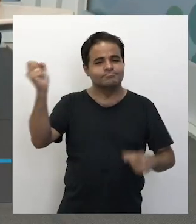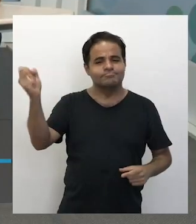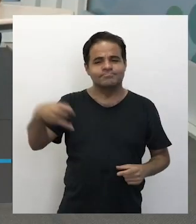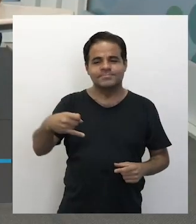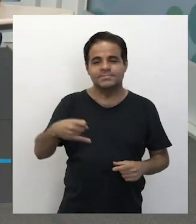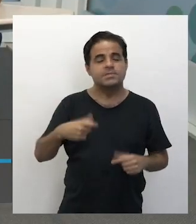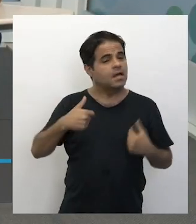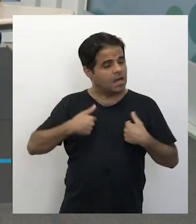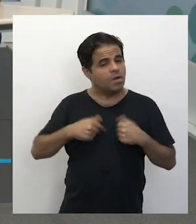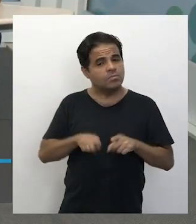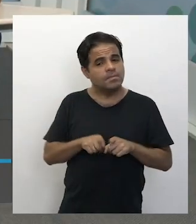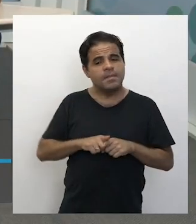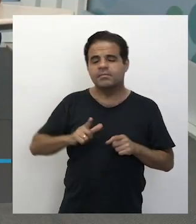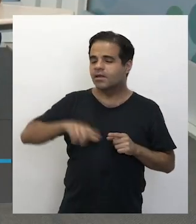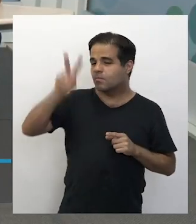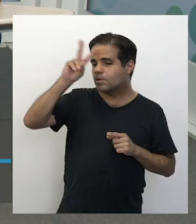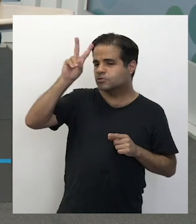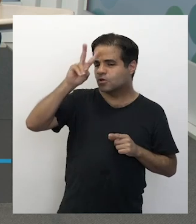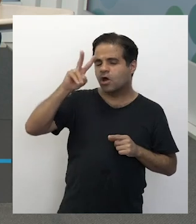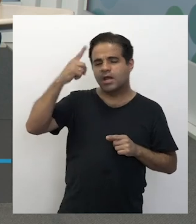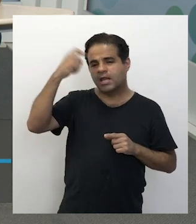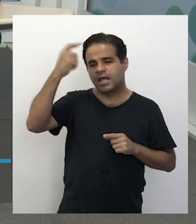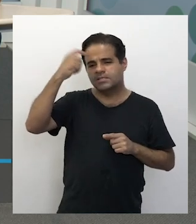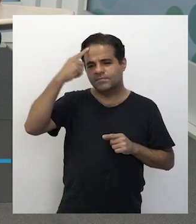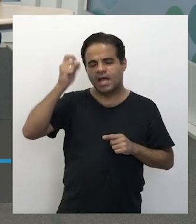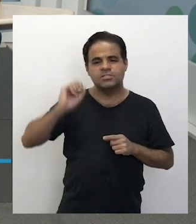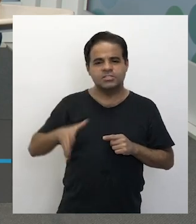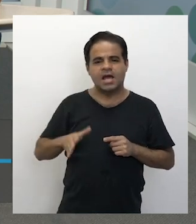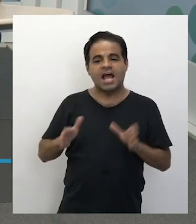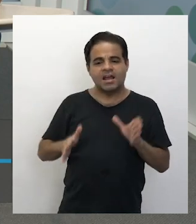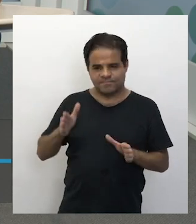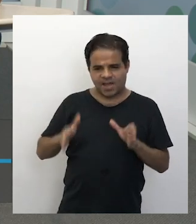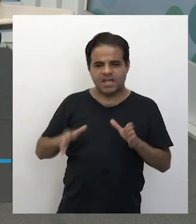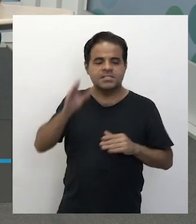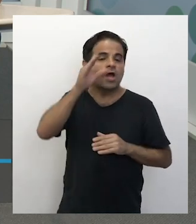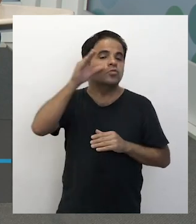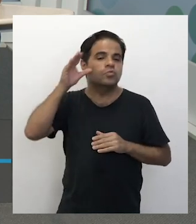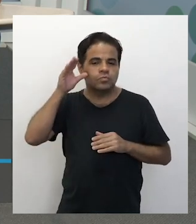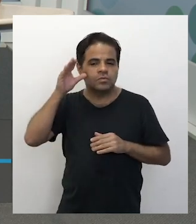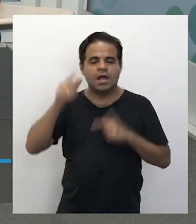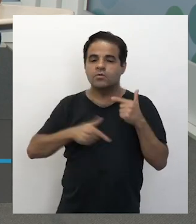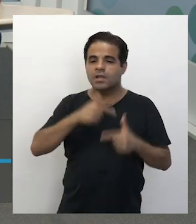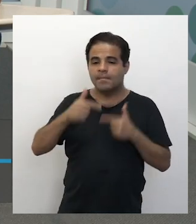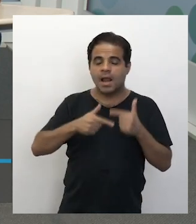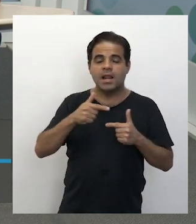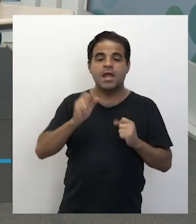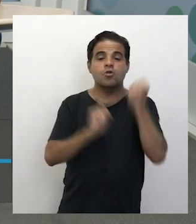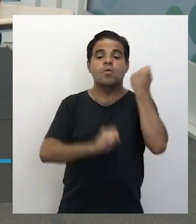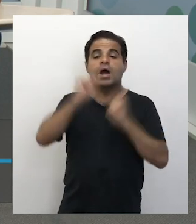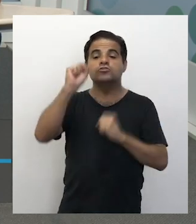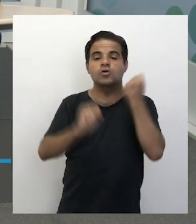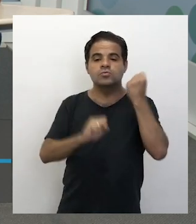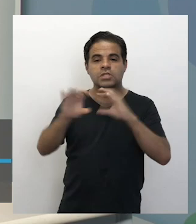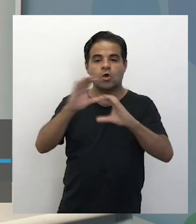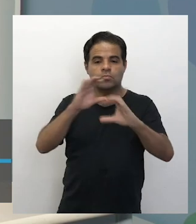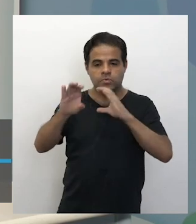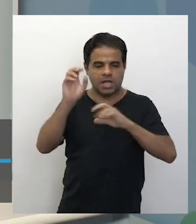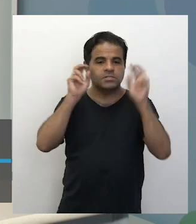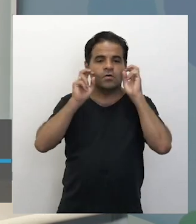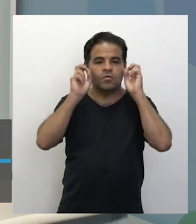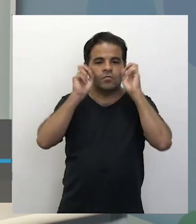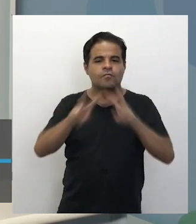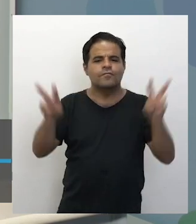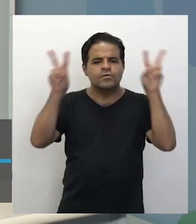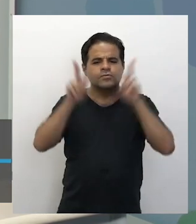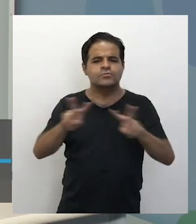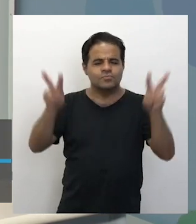Muito bom. Eu também tenho uma história de criatividade já na fase adulta. Eu trabalhei numa indústria de comunicação visual